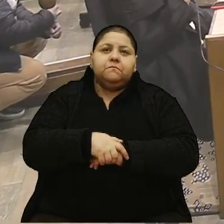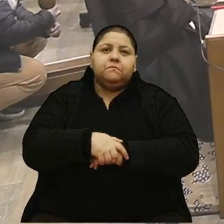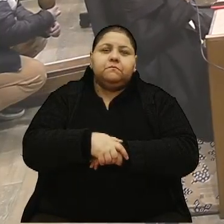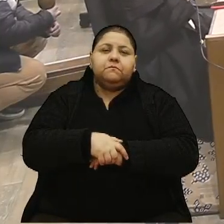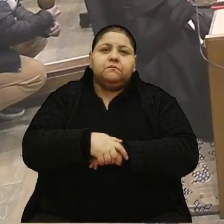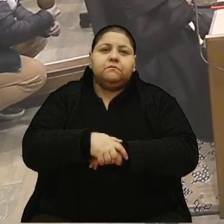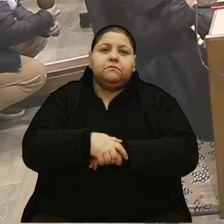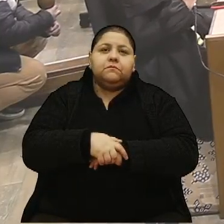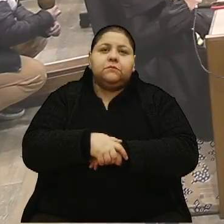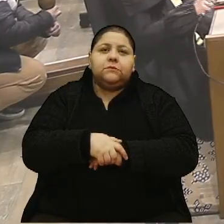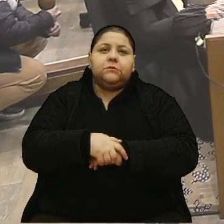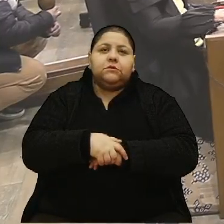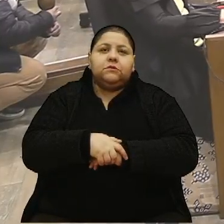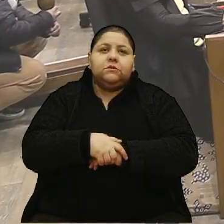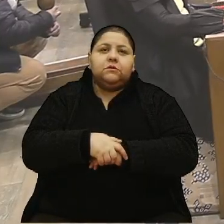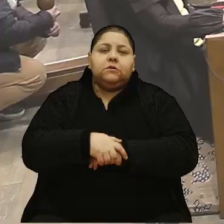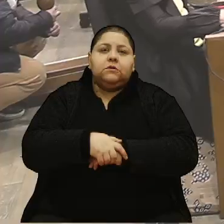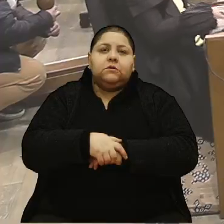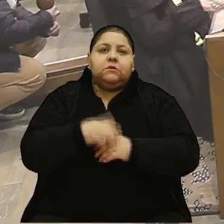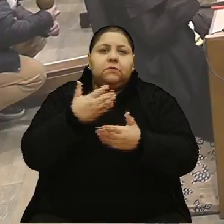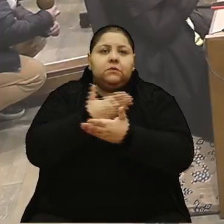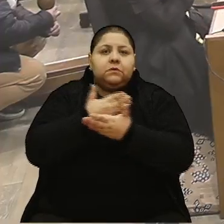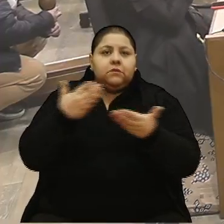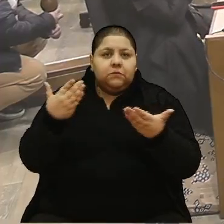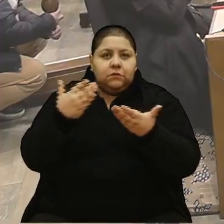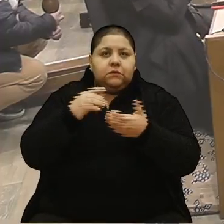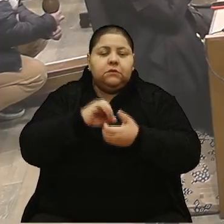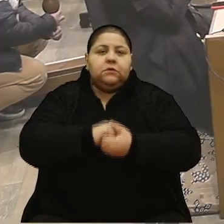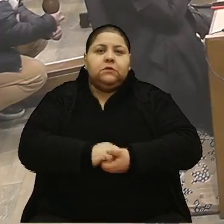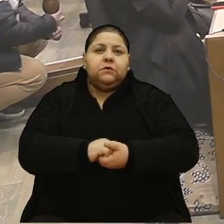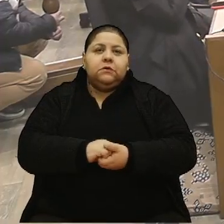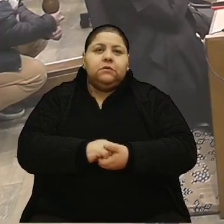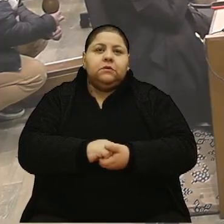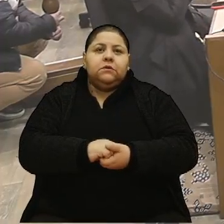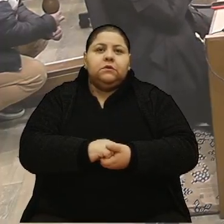Também Senhor pedi, vereador. presidente, nobres colegas,